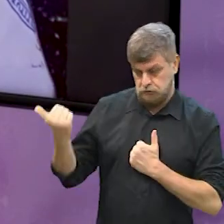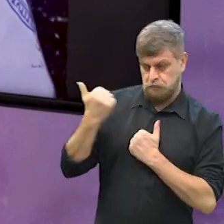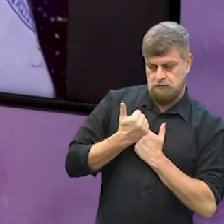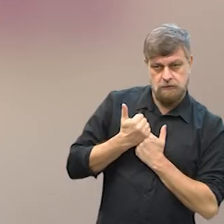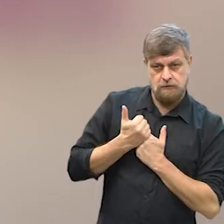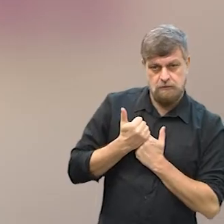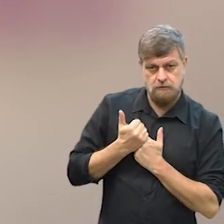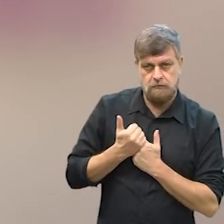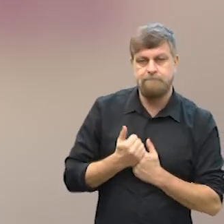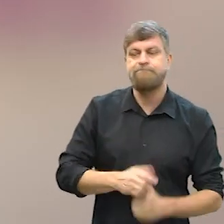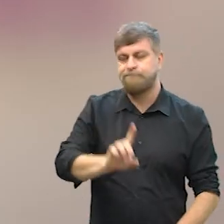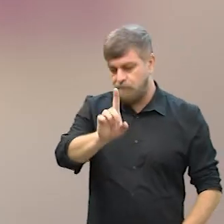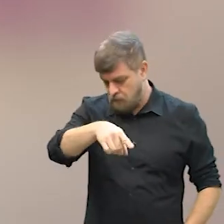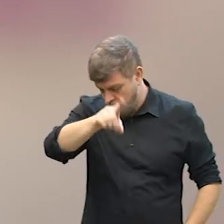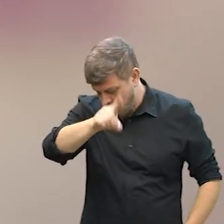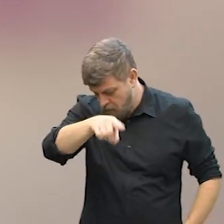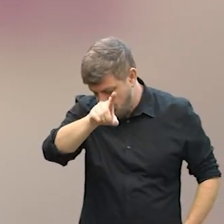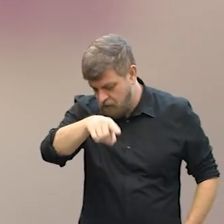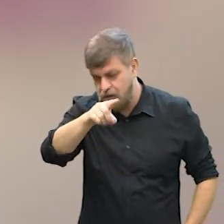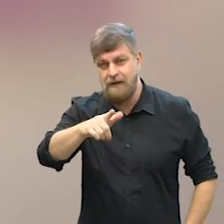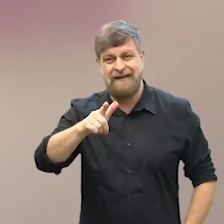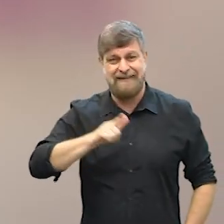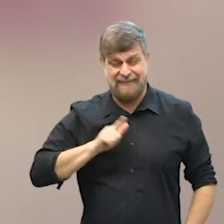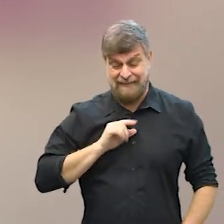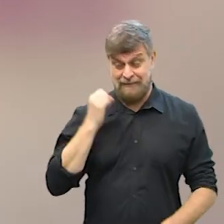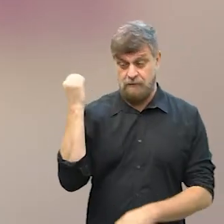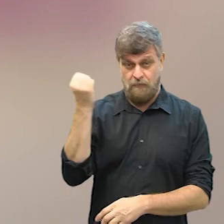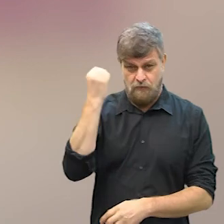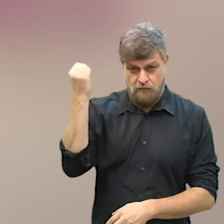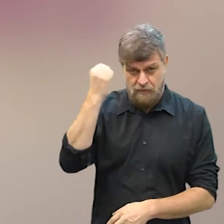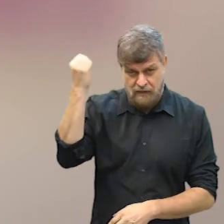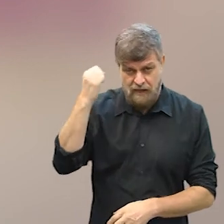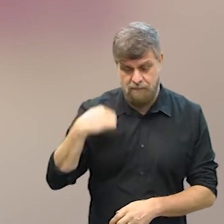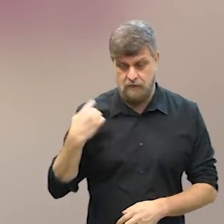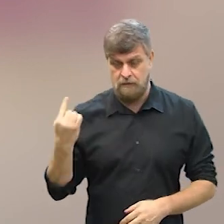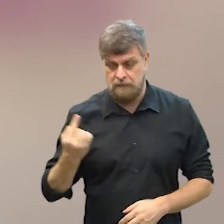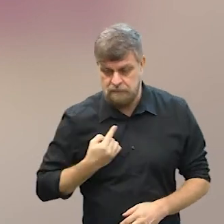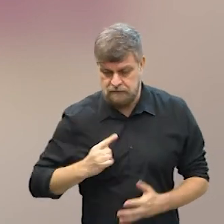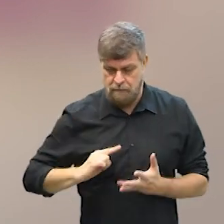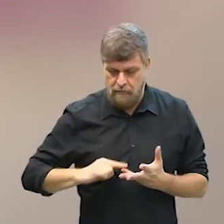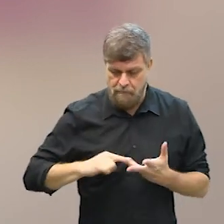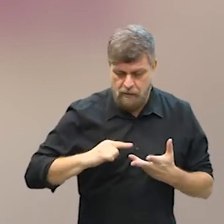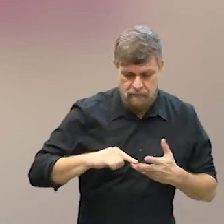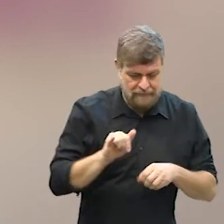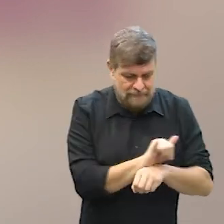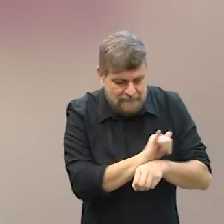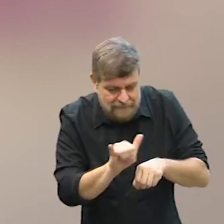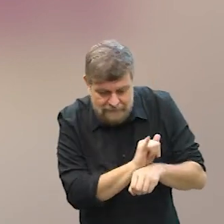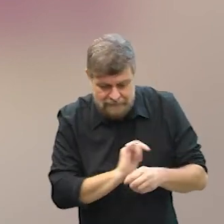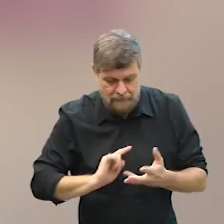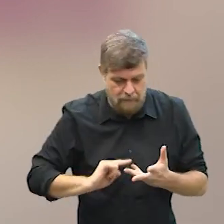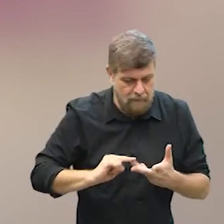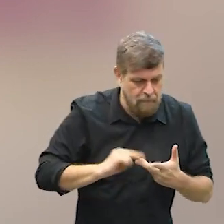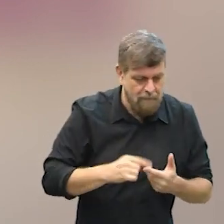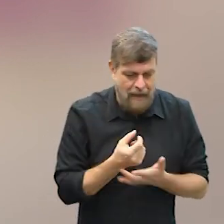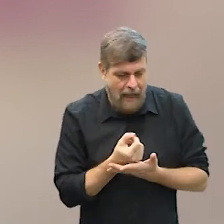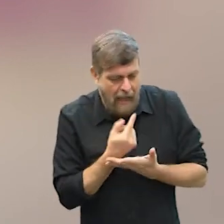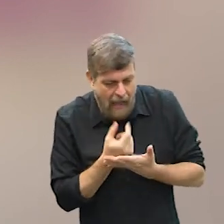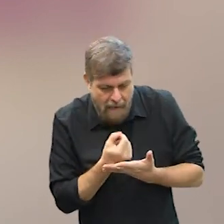necessário? É possível, sim. Nos casos muito graves, nos quais nós esgotamos as